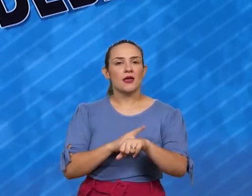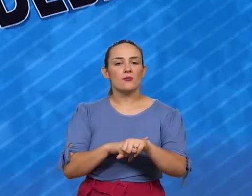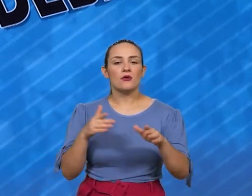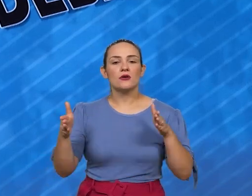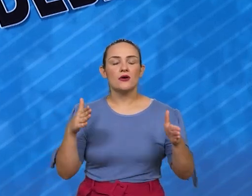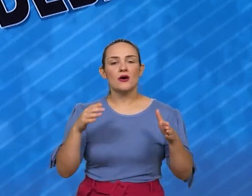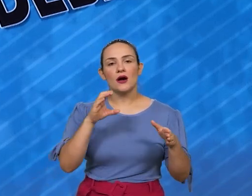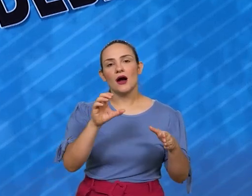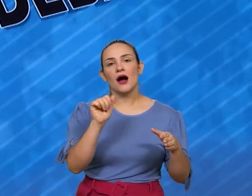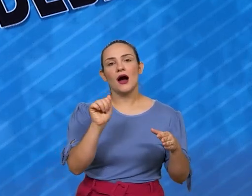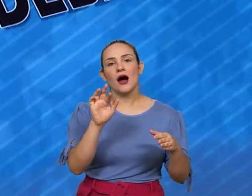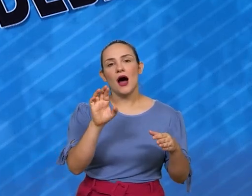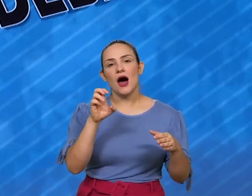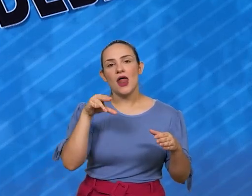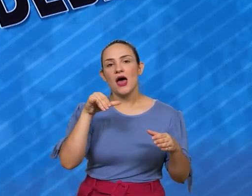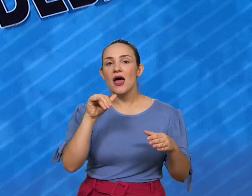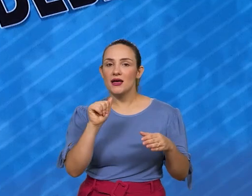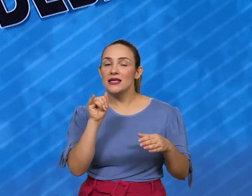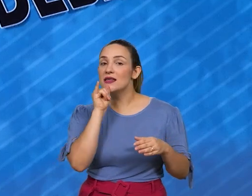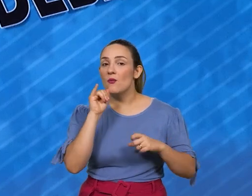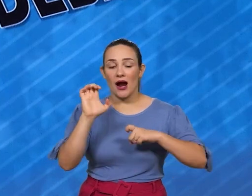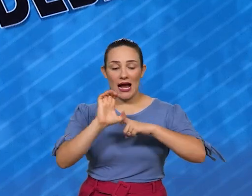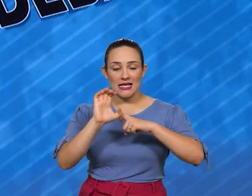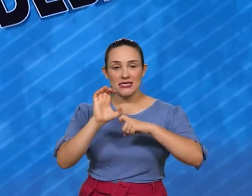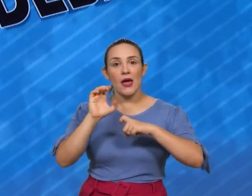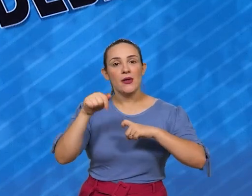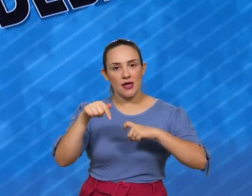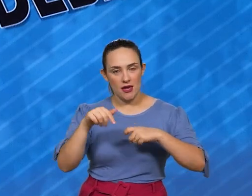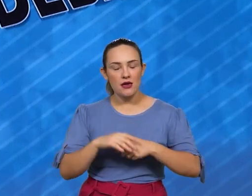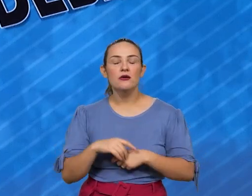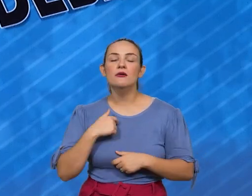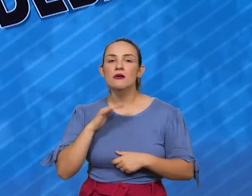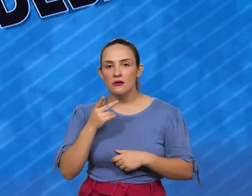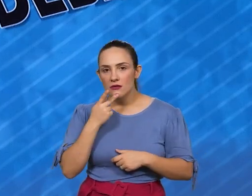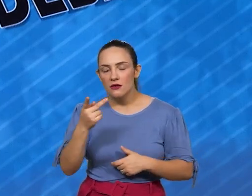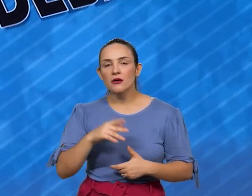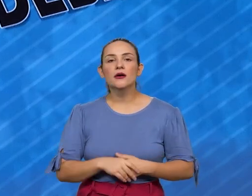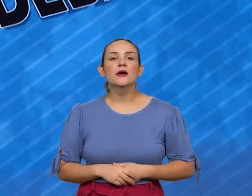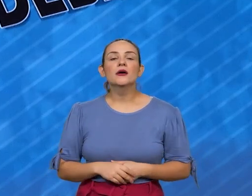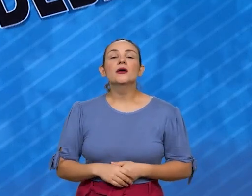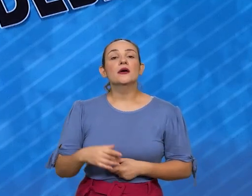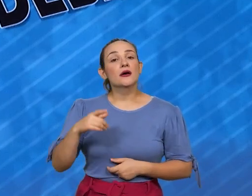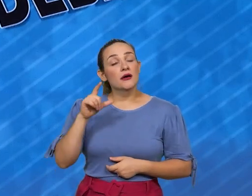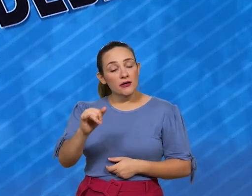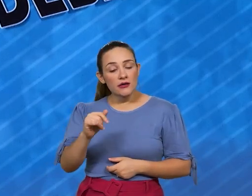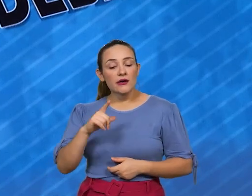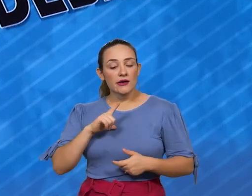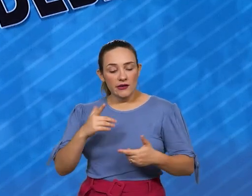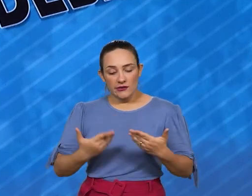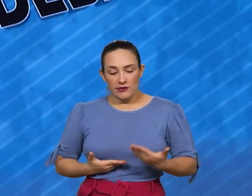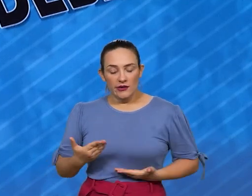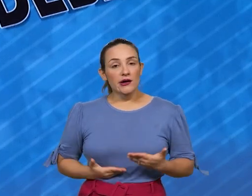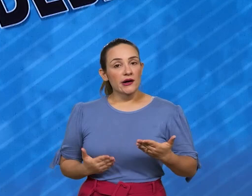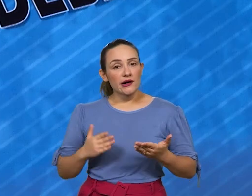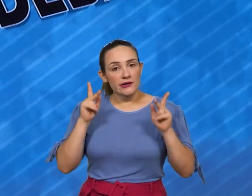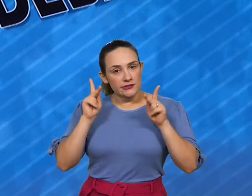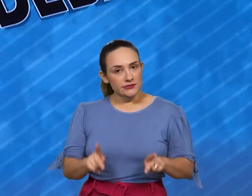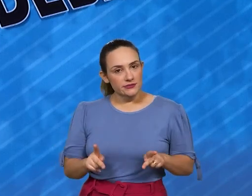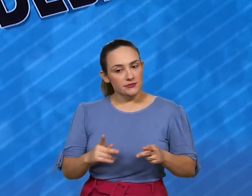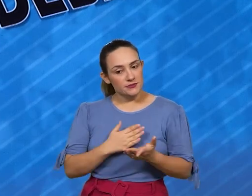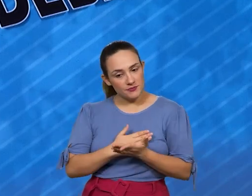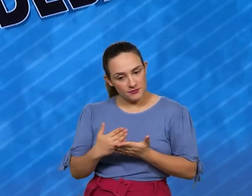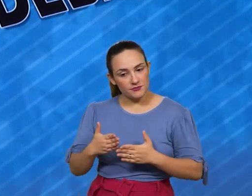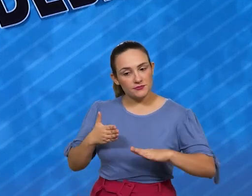Assim como eu posso mencionar aqui o caso da CACEMES, né, que nós falamos agora há pouco, se há um